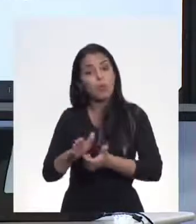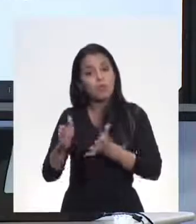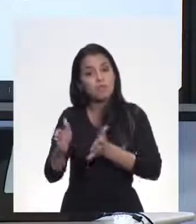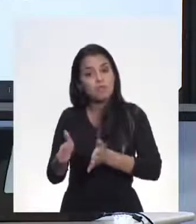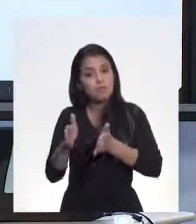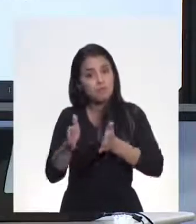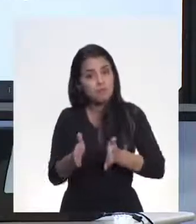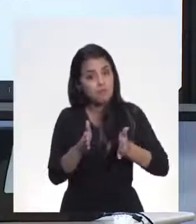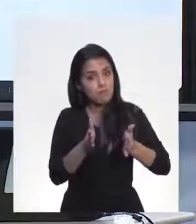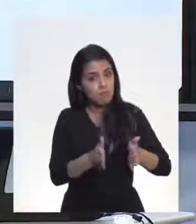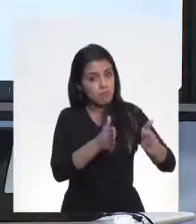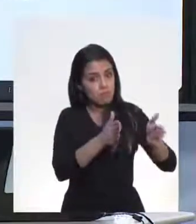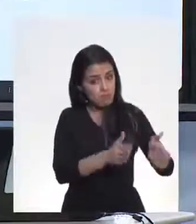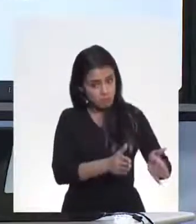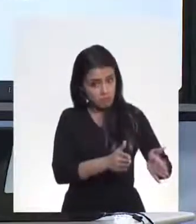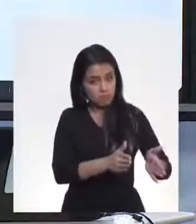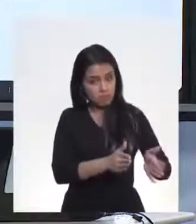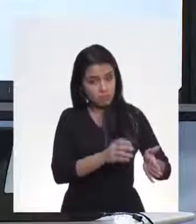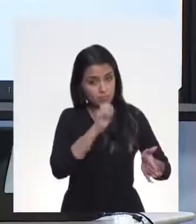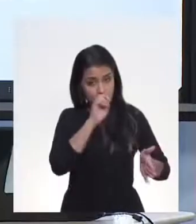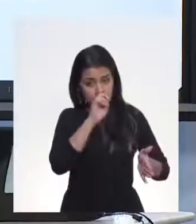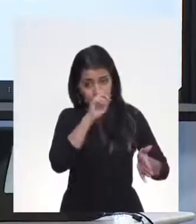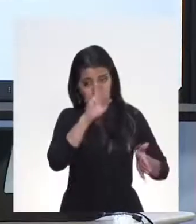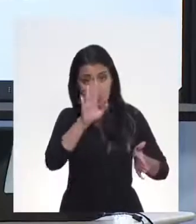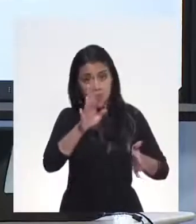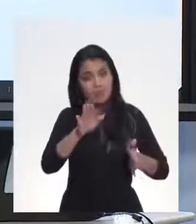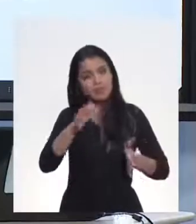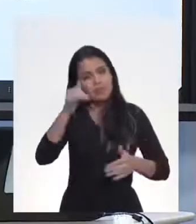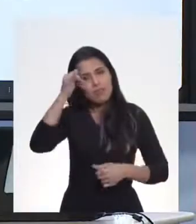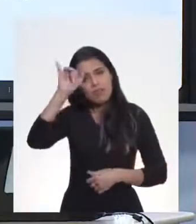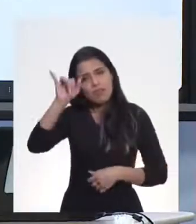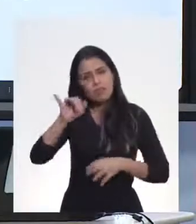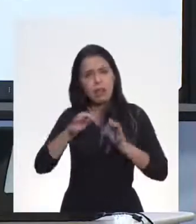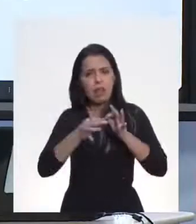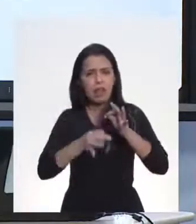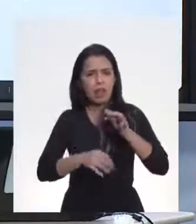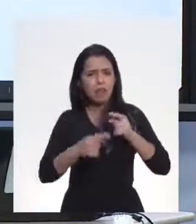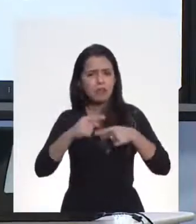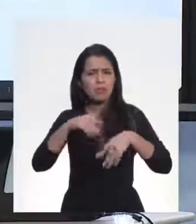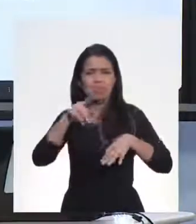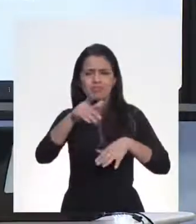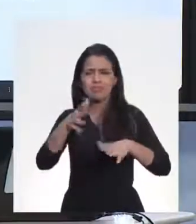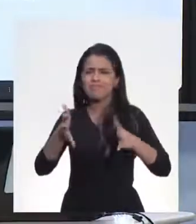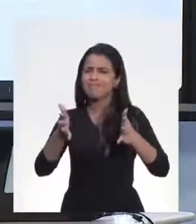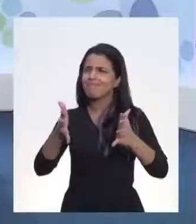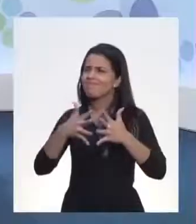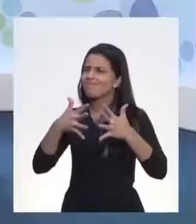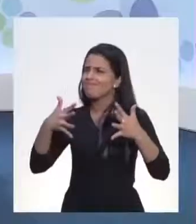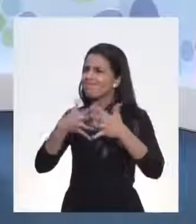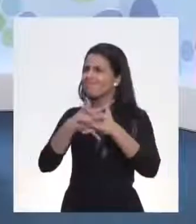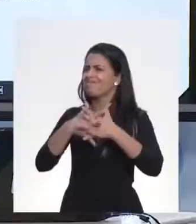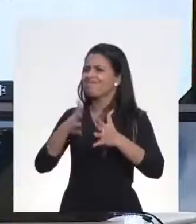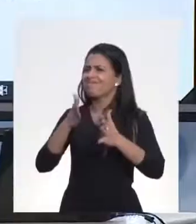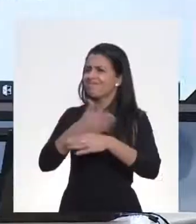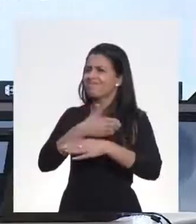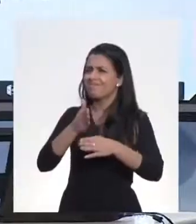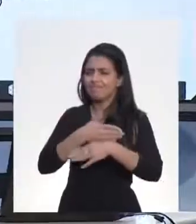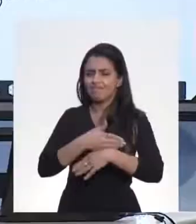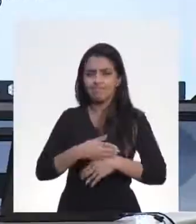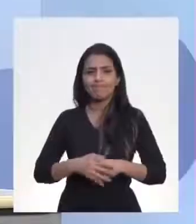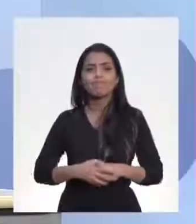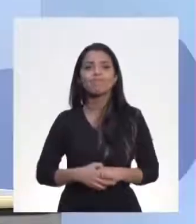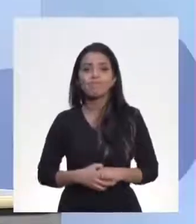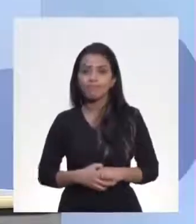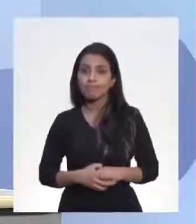períodos compostos, mas não tão longos, para vocês não se perderem. Muito certo? bem. Gente, e o que a